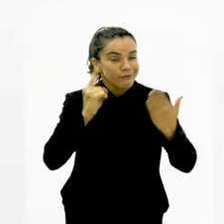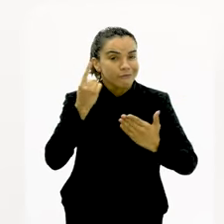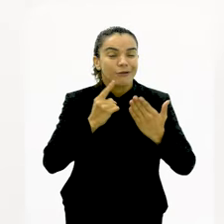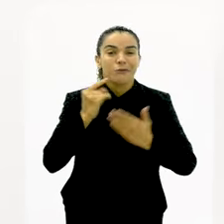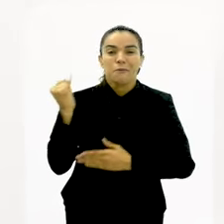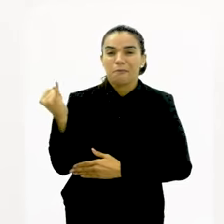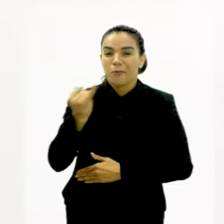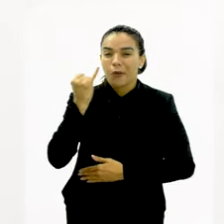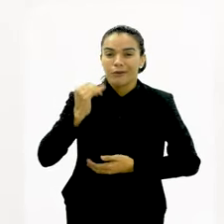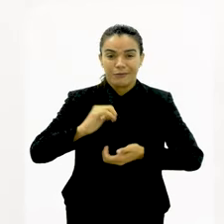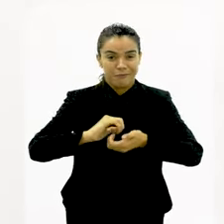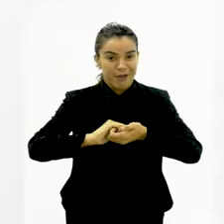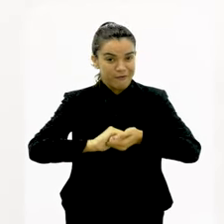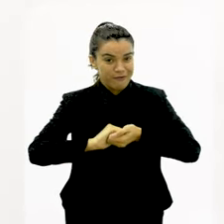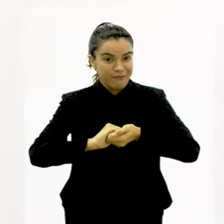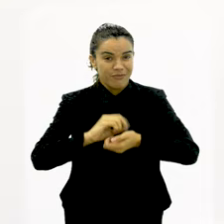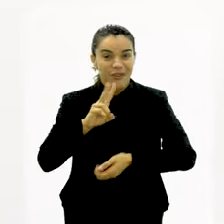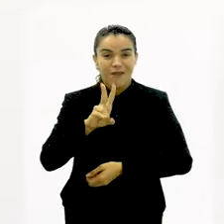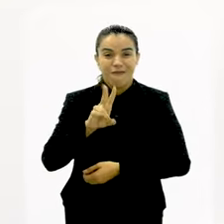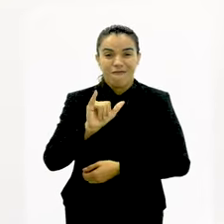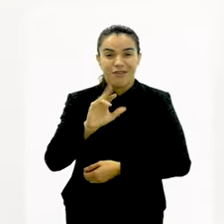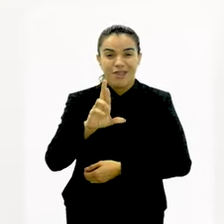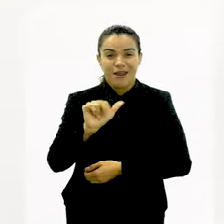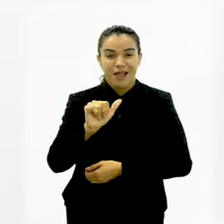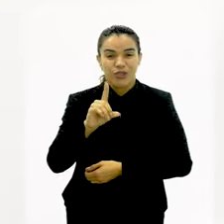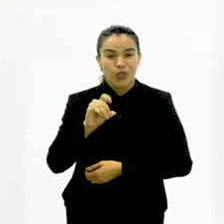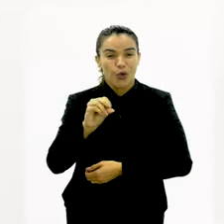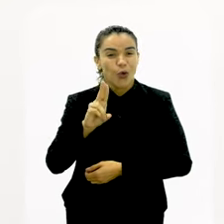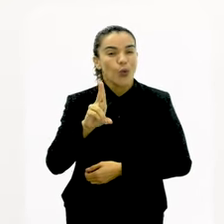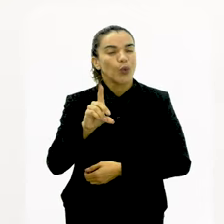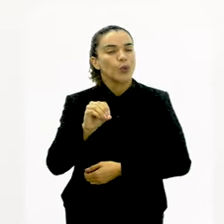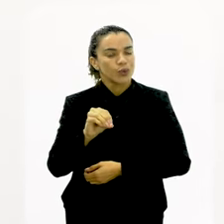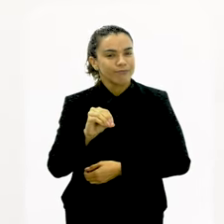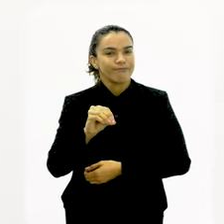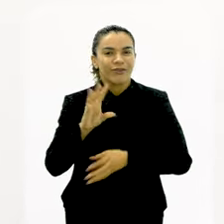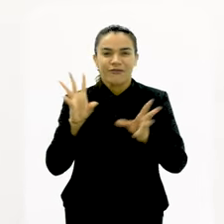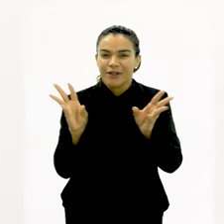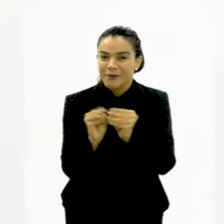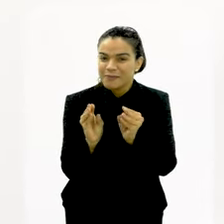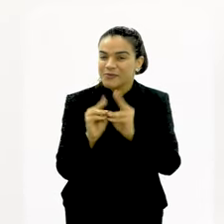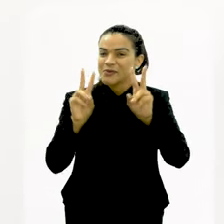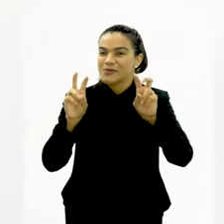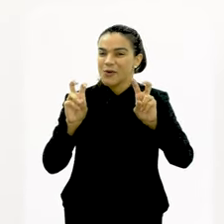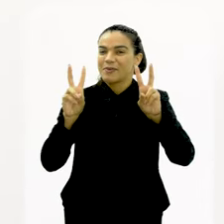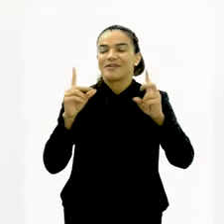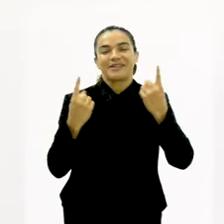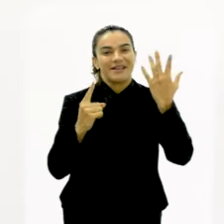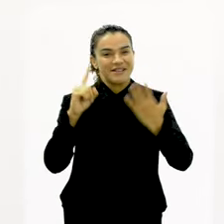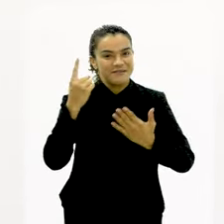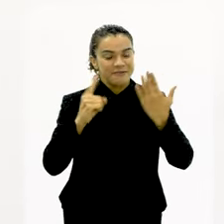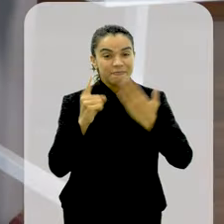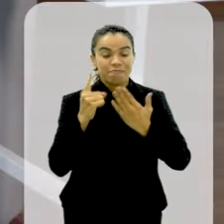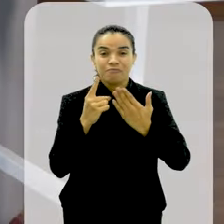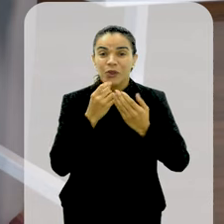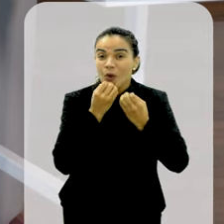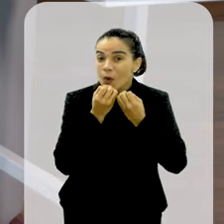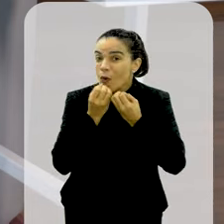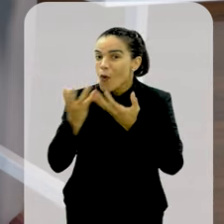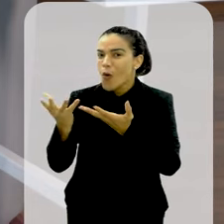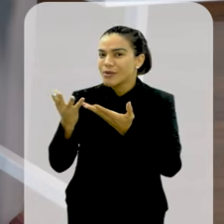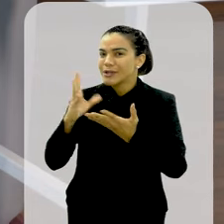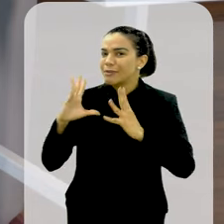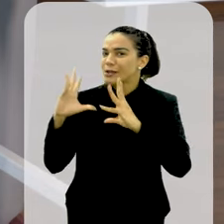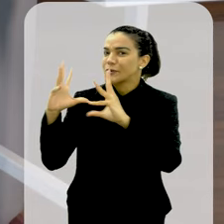Carnaval, importante para Viradouro. Então, é maravilhoso a gente estar aqui para poder falar um pouquinho de Carnaval. Tá, conta para o